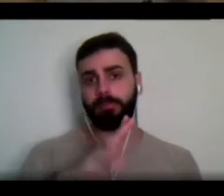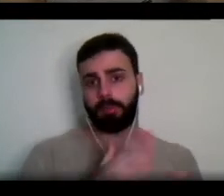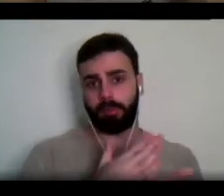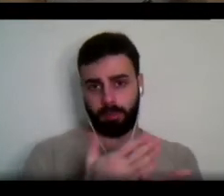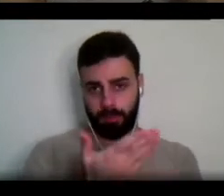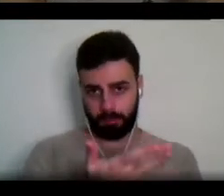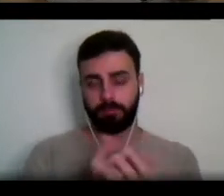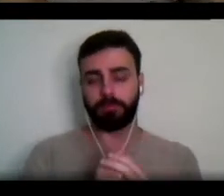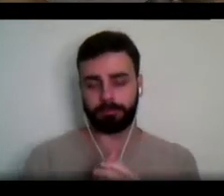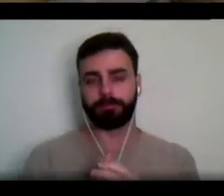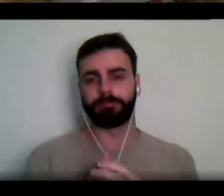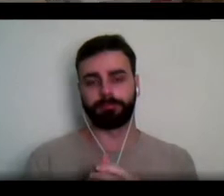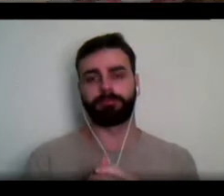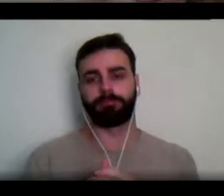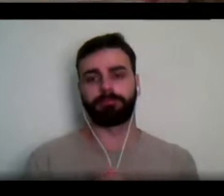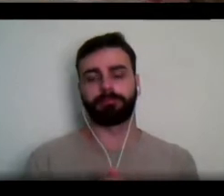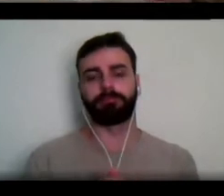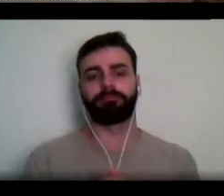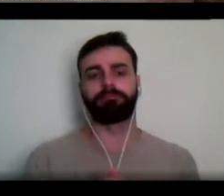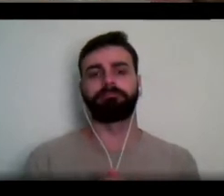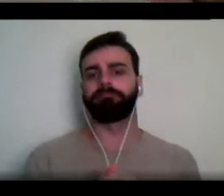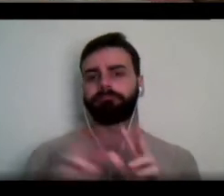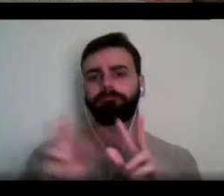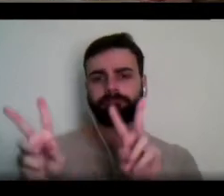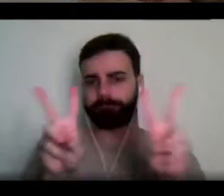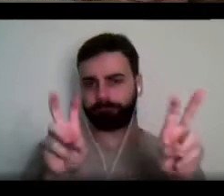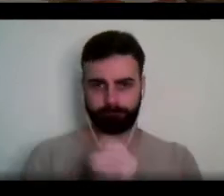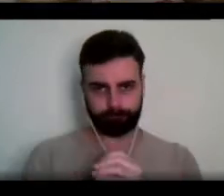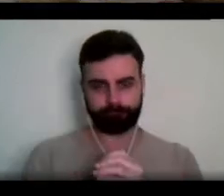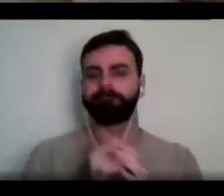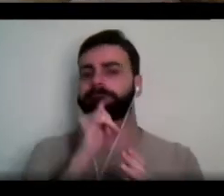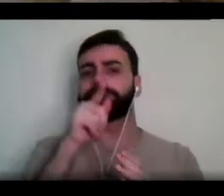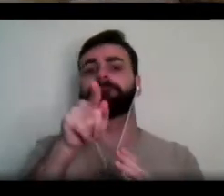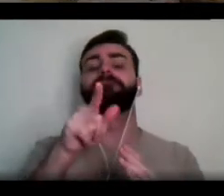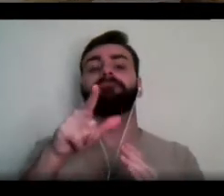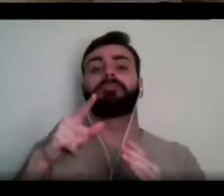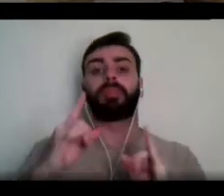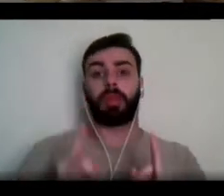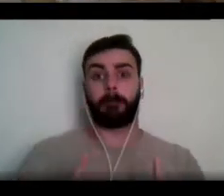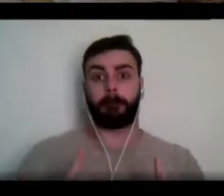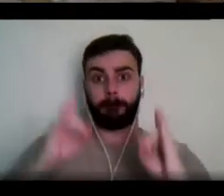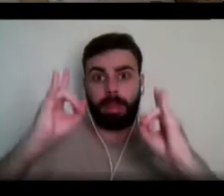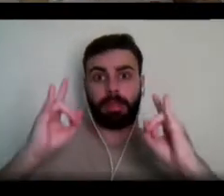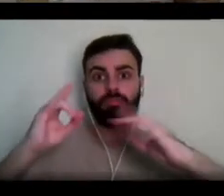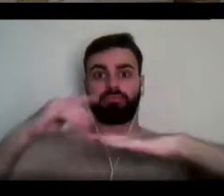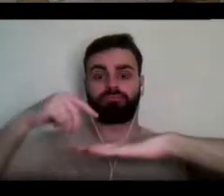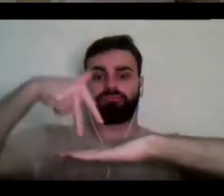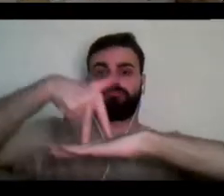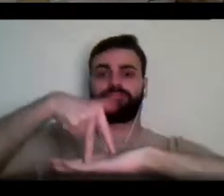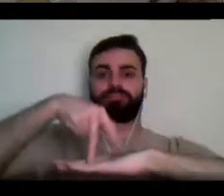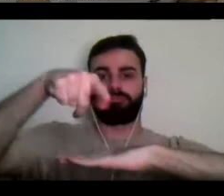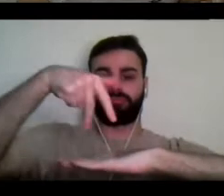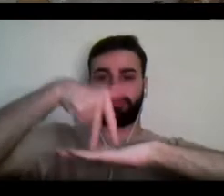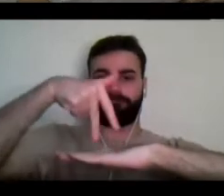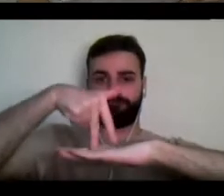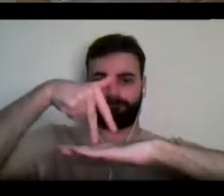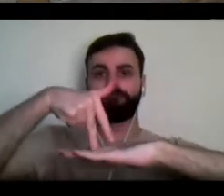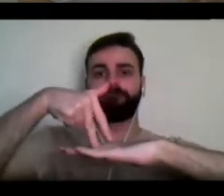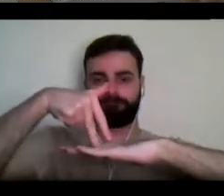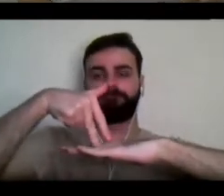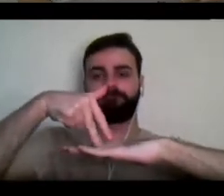Esse exercício também é um exercício do livro. E é o seguinte: você está sobre o telhado do prédio da física,